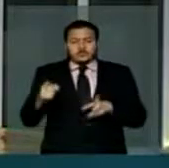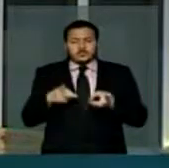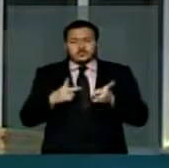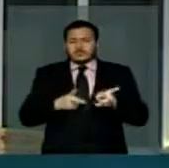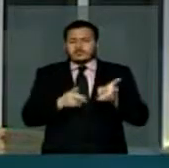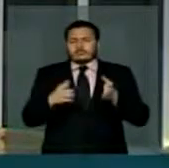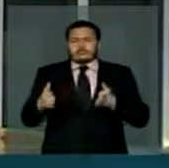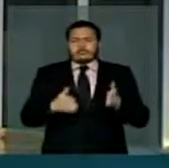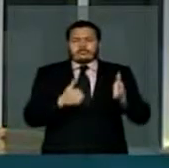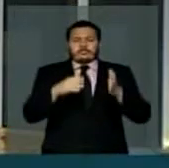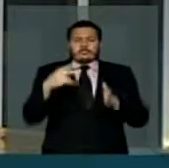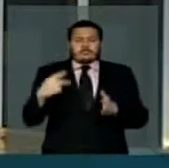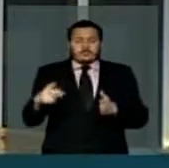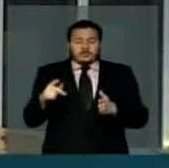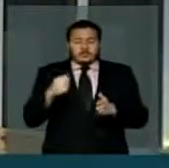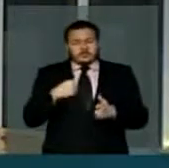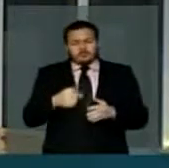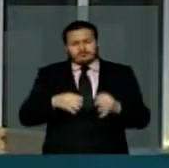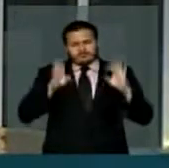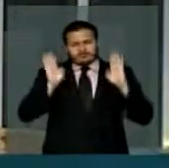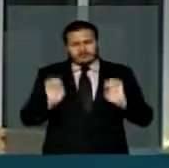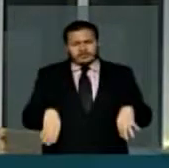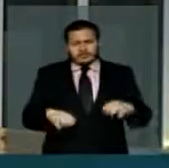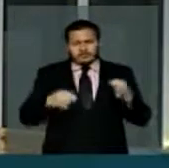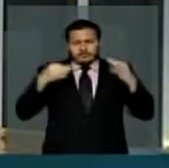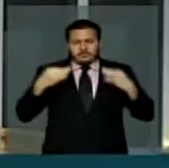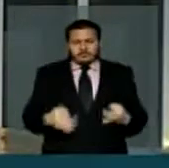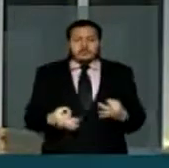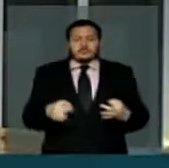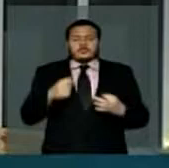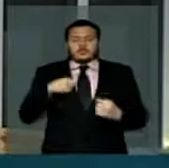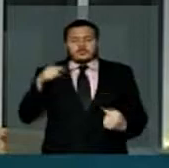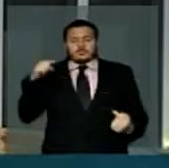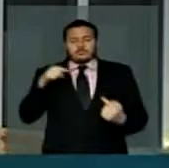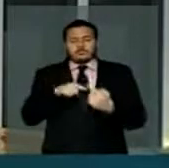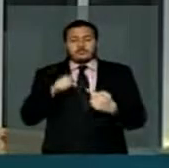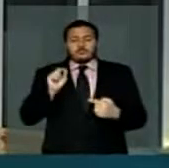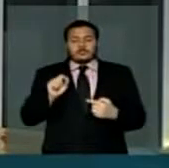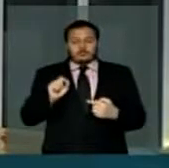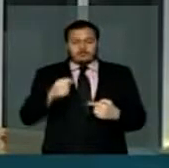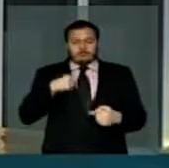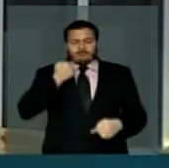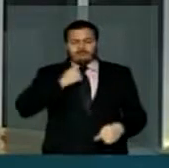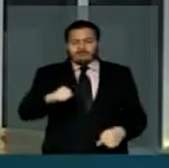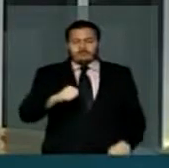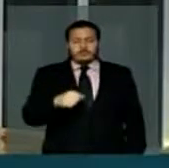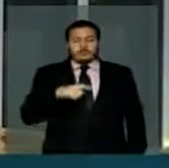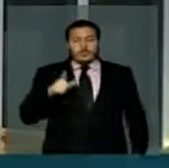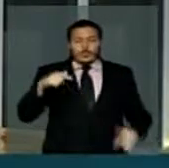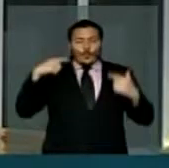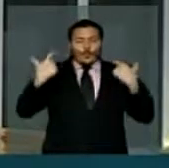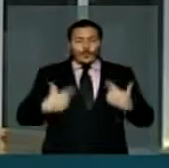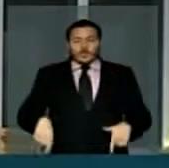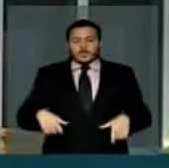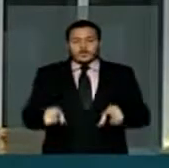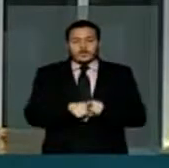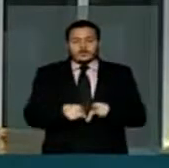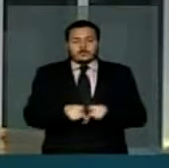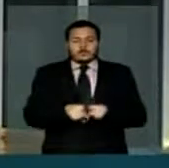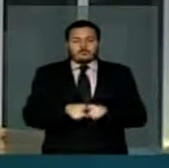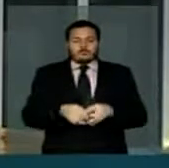trajetória esta muito bem e muito firme neste propósito, o de defesa de sua inocência e de sua